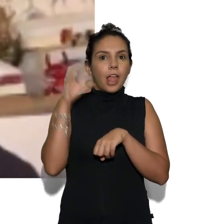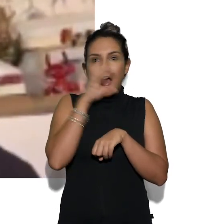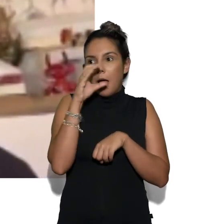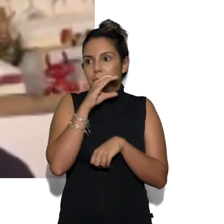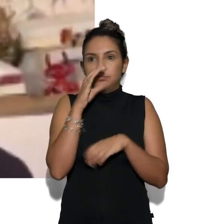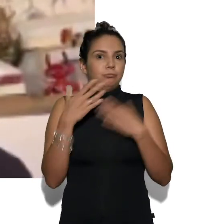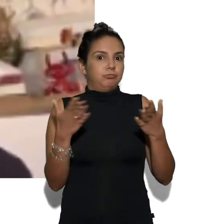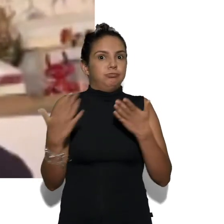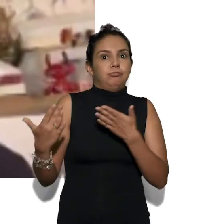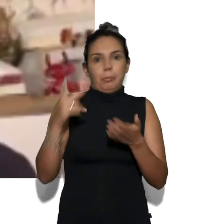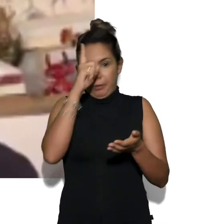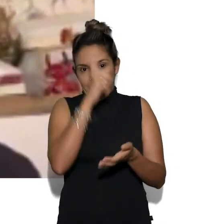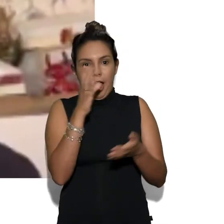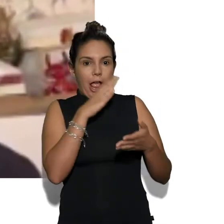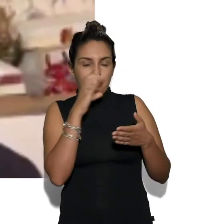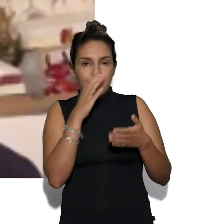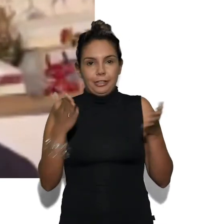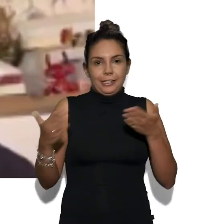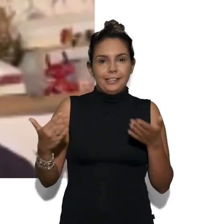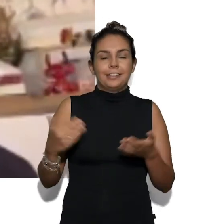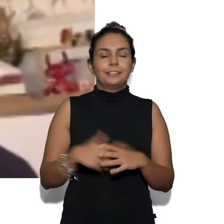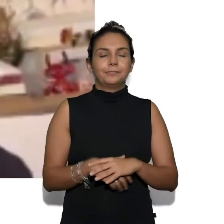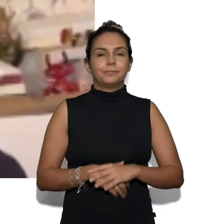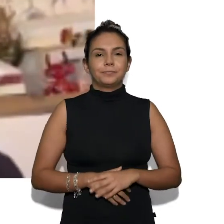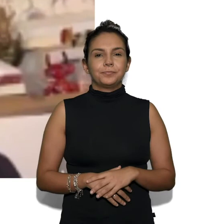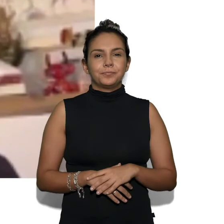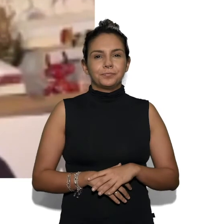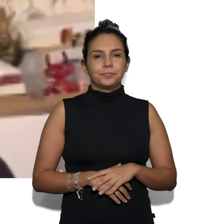apressando nem abreviando a minha escrita.